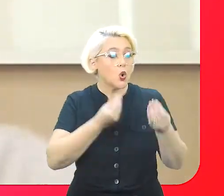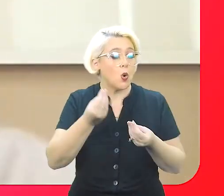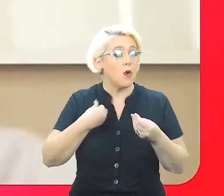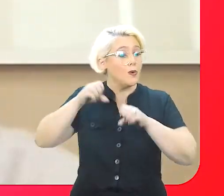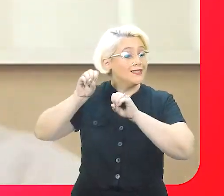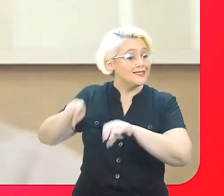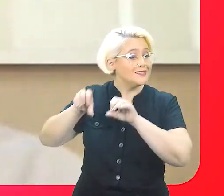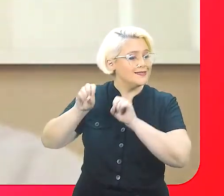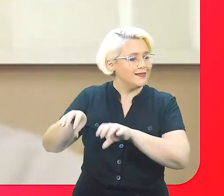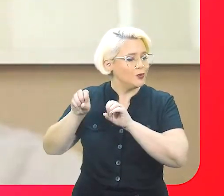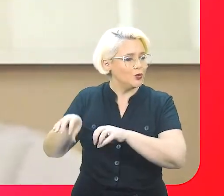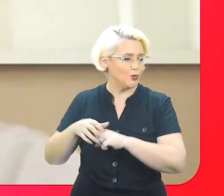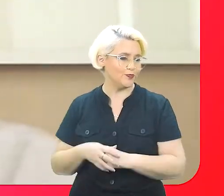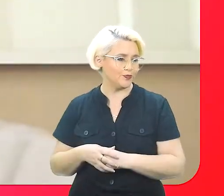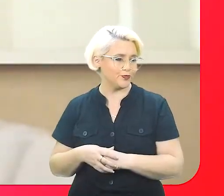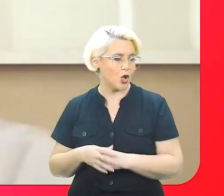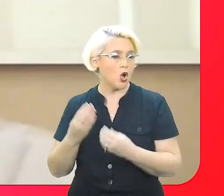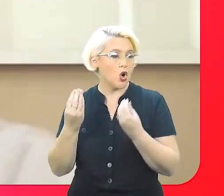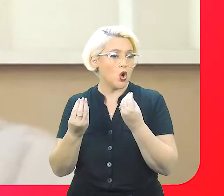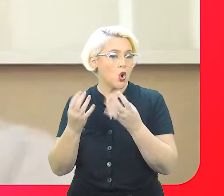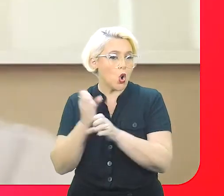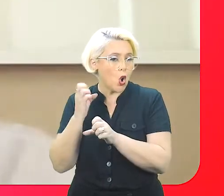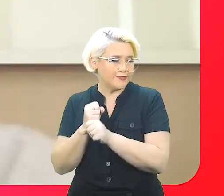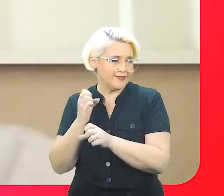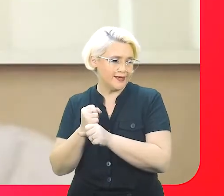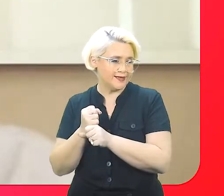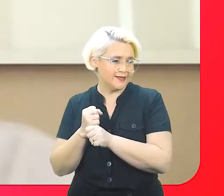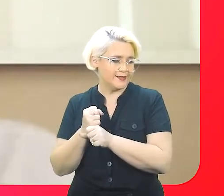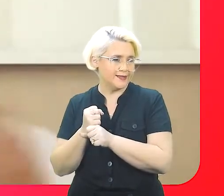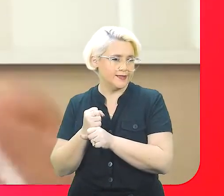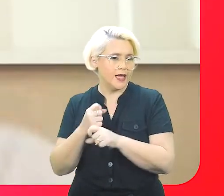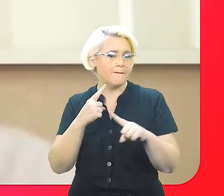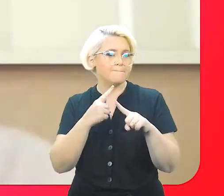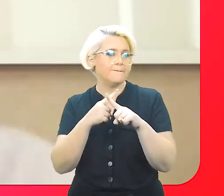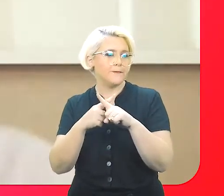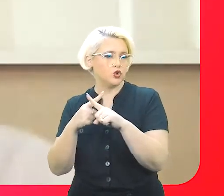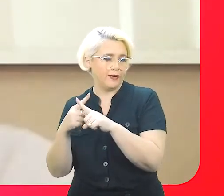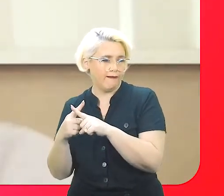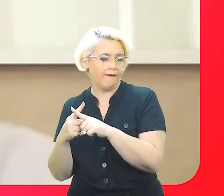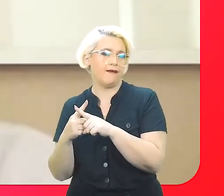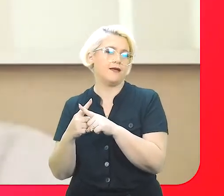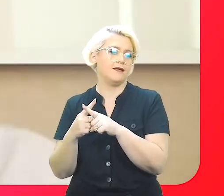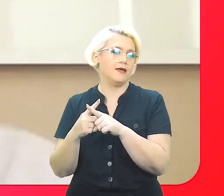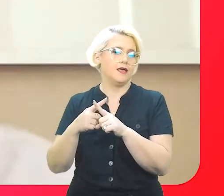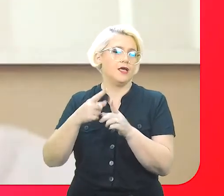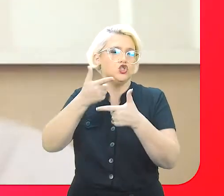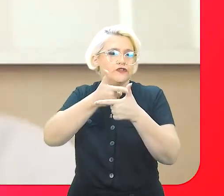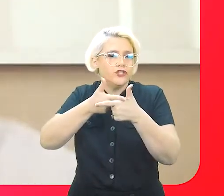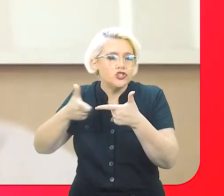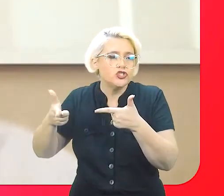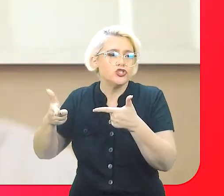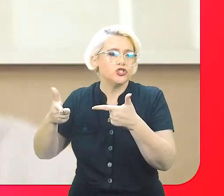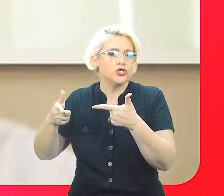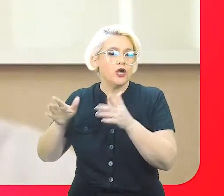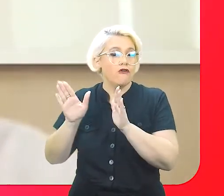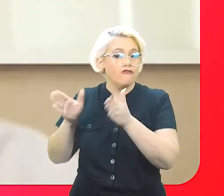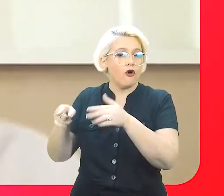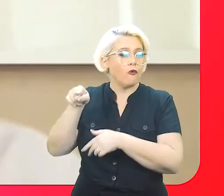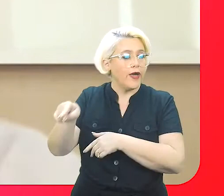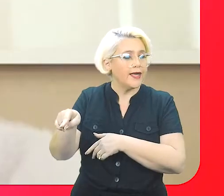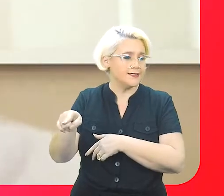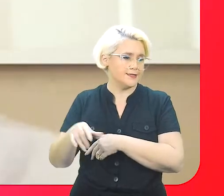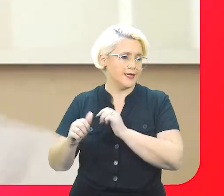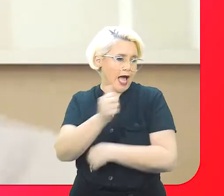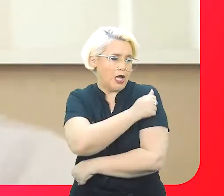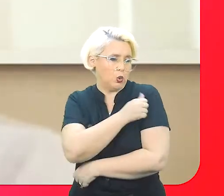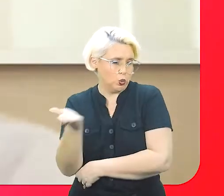eu ensino conta de multiplicar, dividir para esse menino